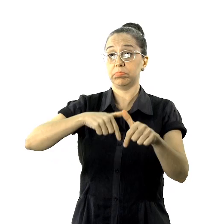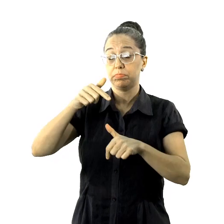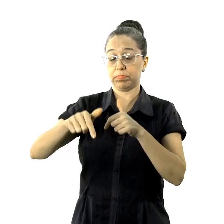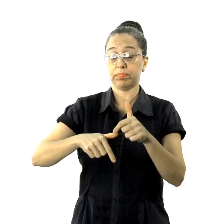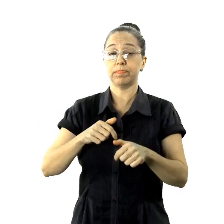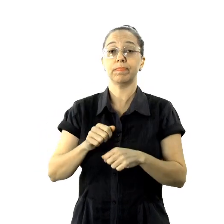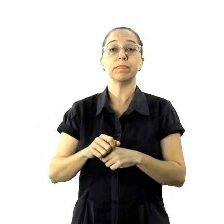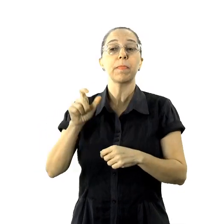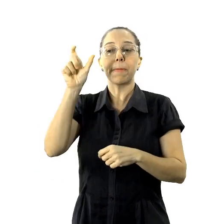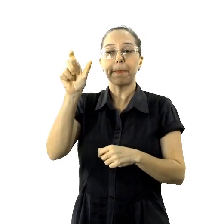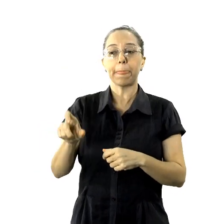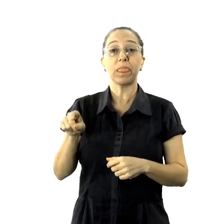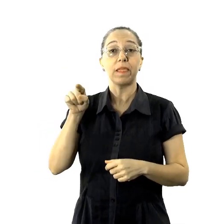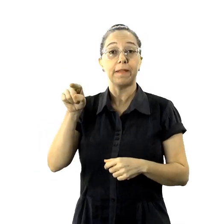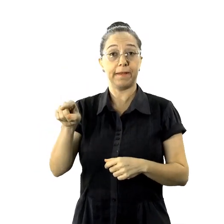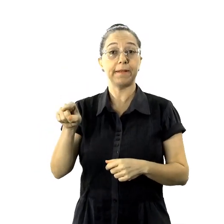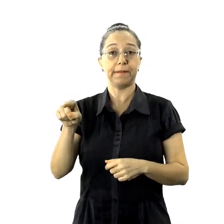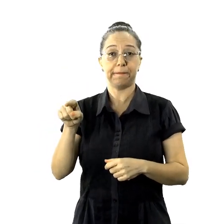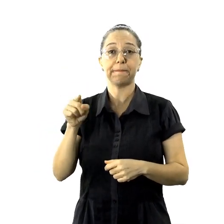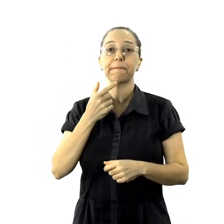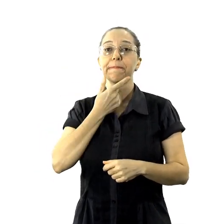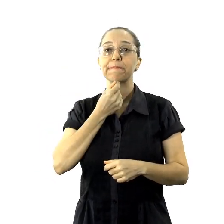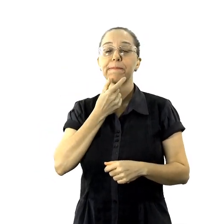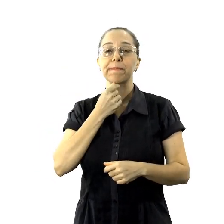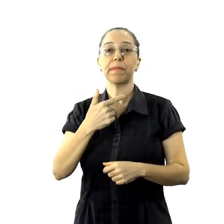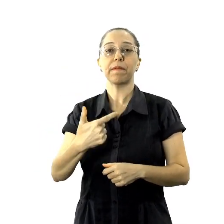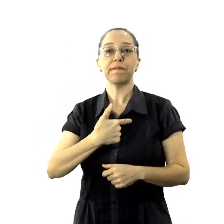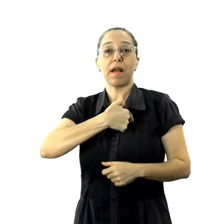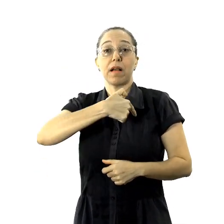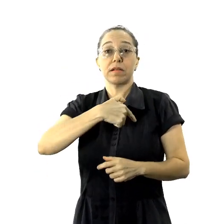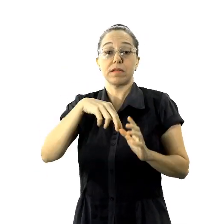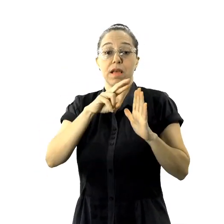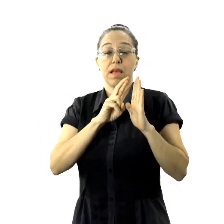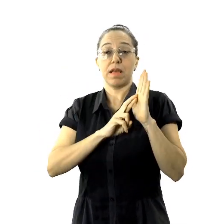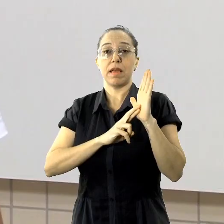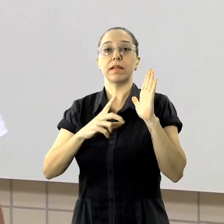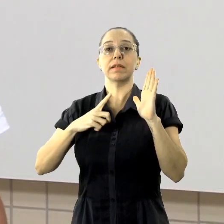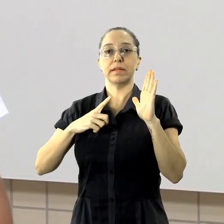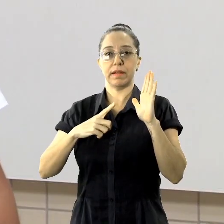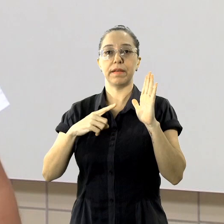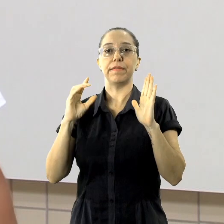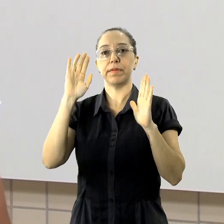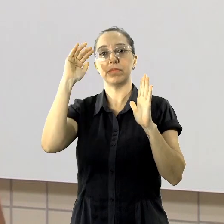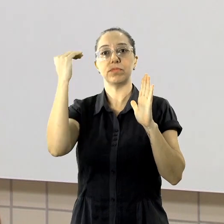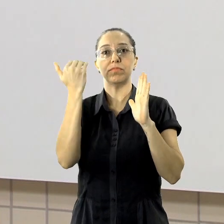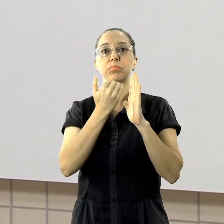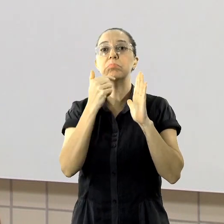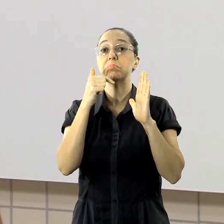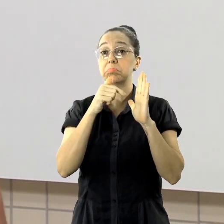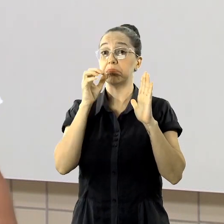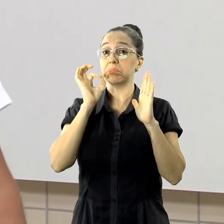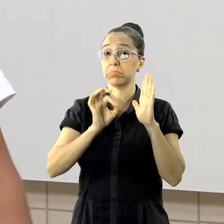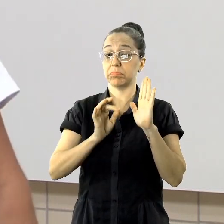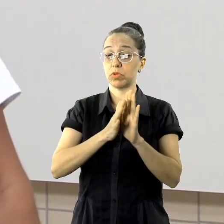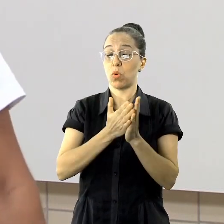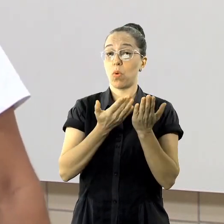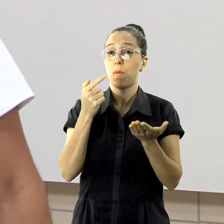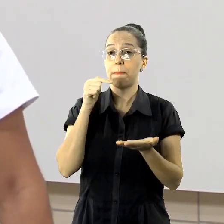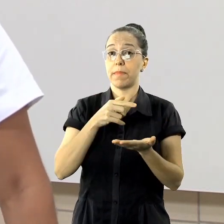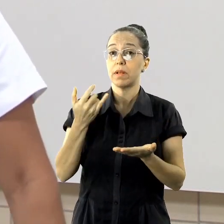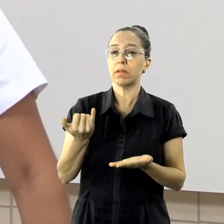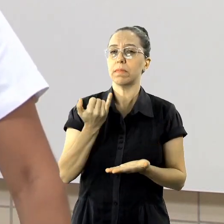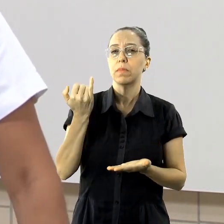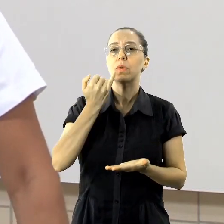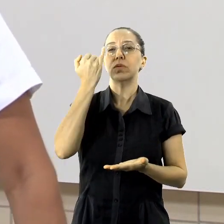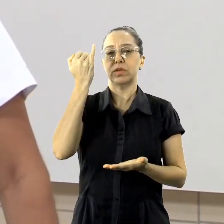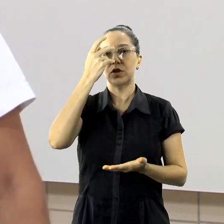uma das normas que ele instituiu, uma das regras que ele criou aqui no Brasil, foi a carteira de trabalho. Um documento que a pessoa,